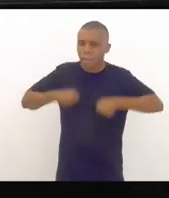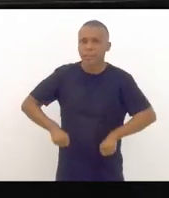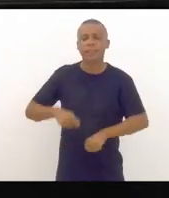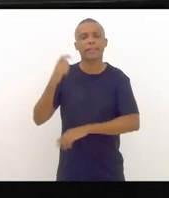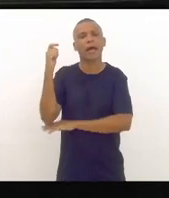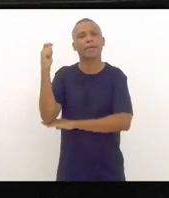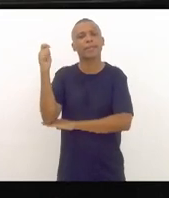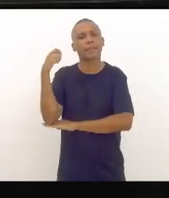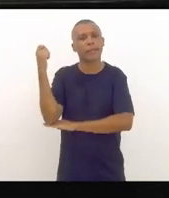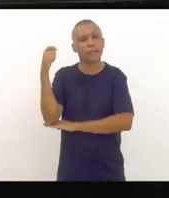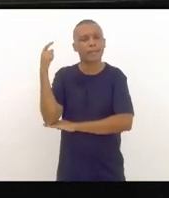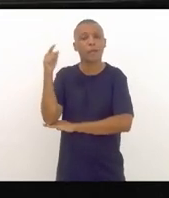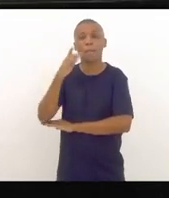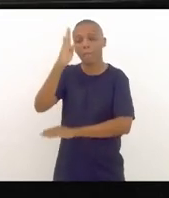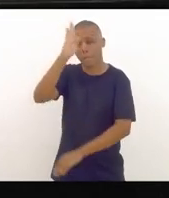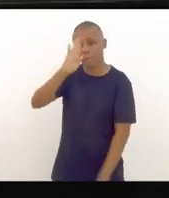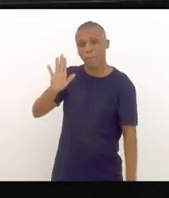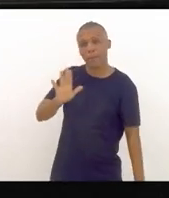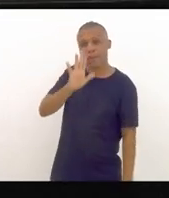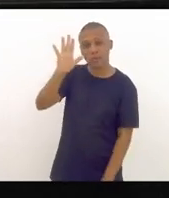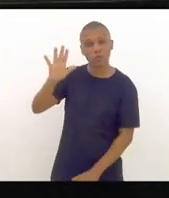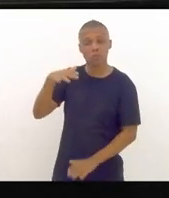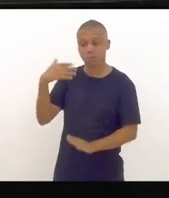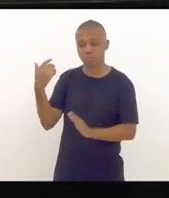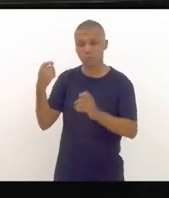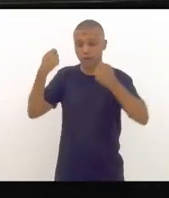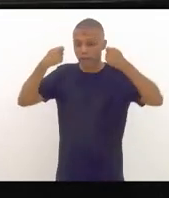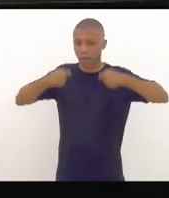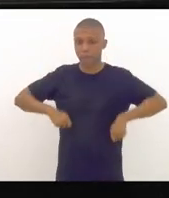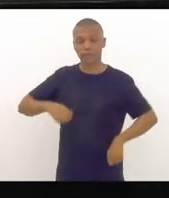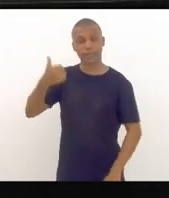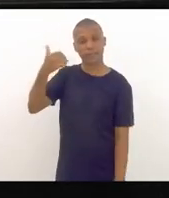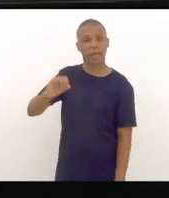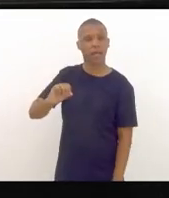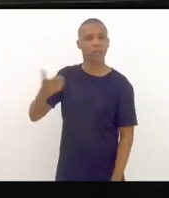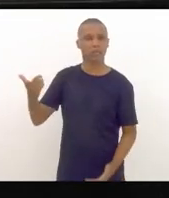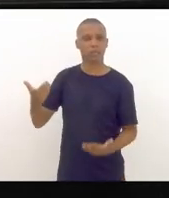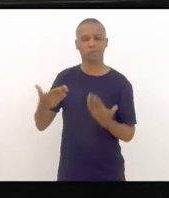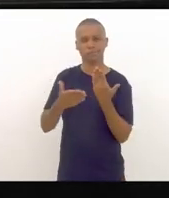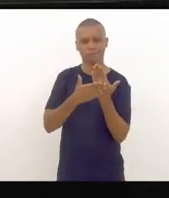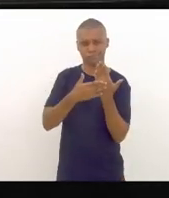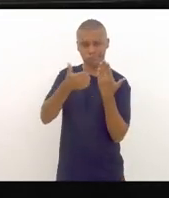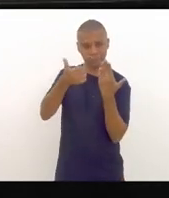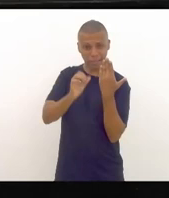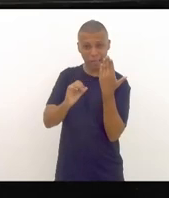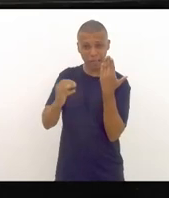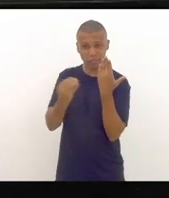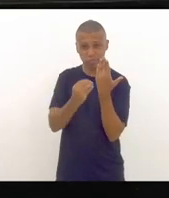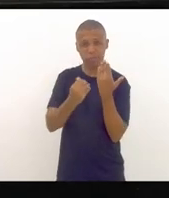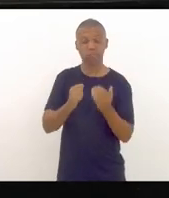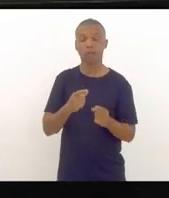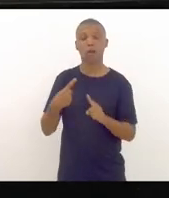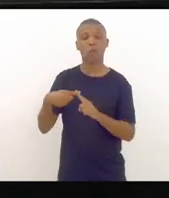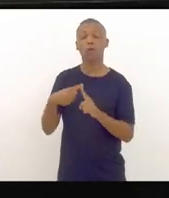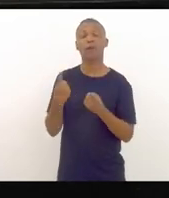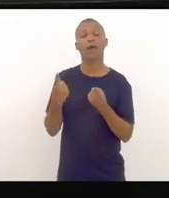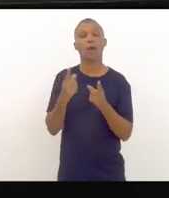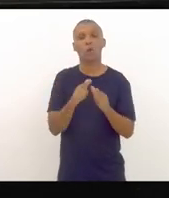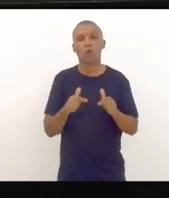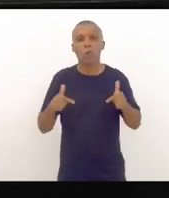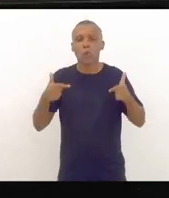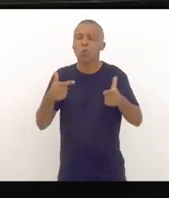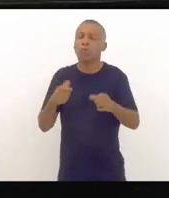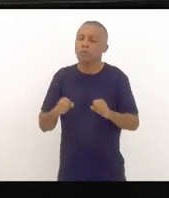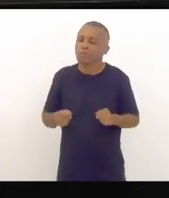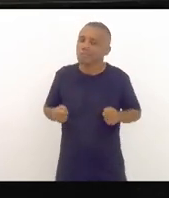Brasileira. E eu me tornei quem eu sou exatamente por ter dado tudo aquilo que eu poderia